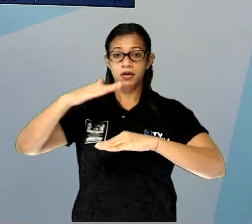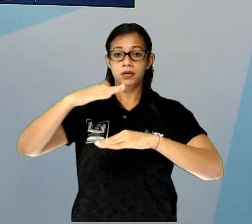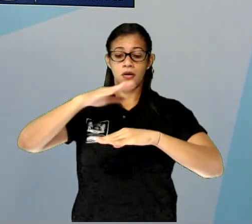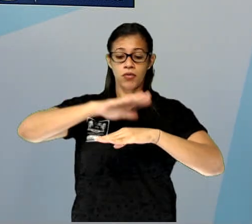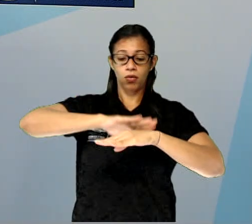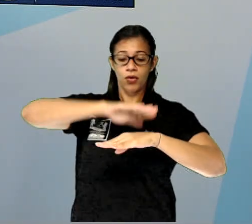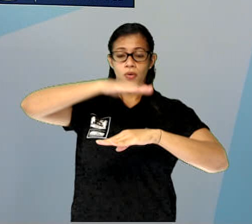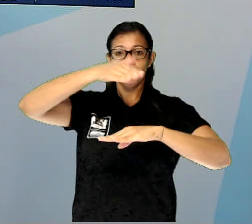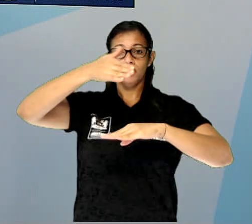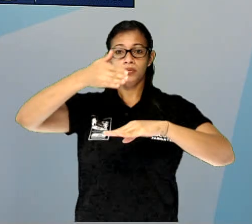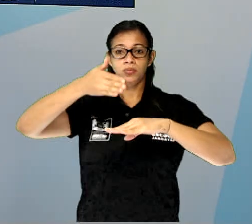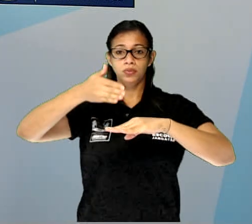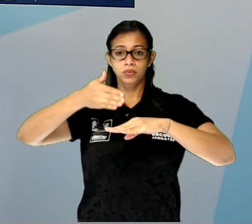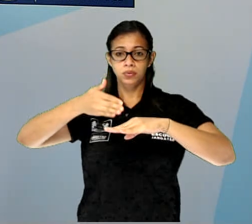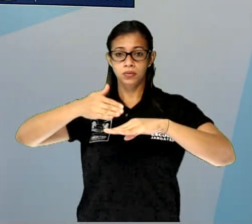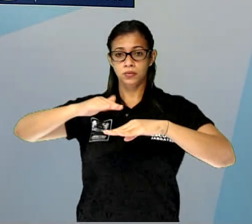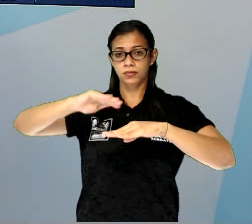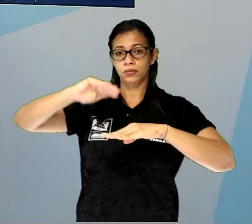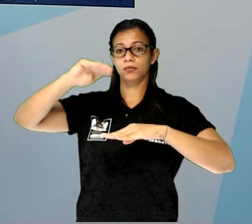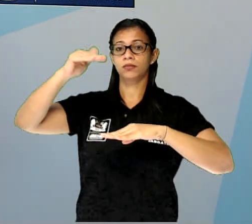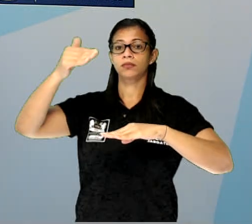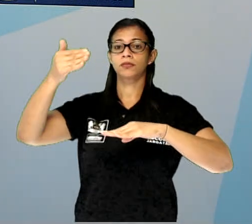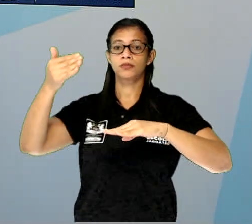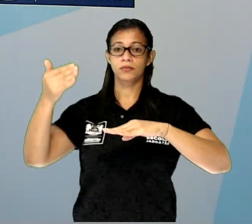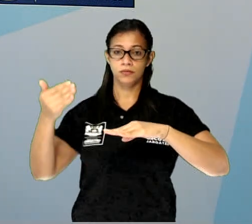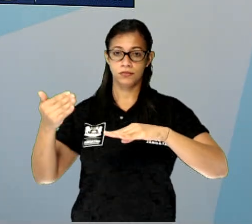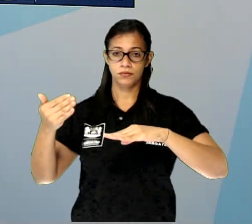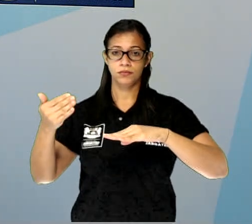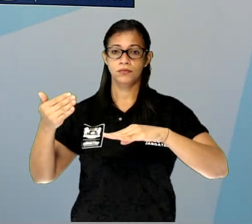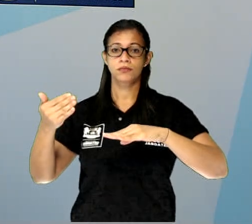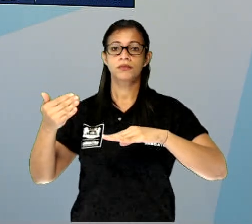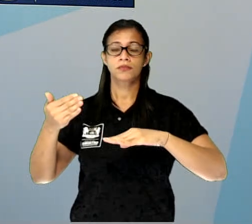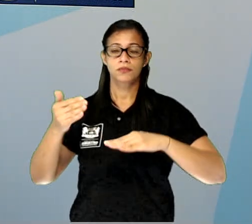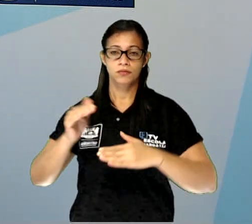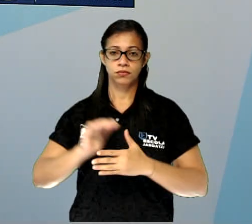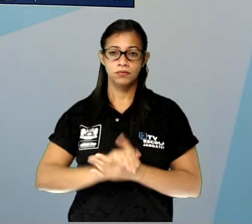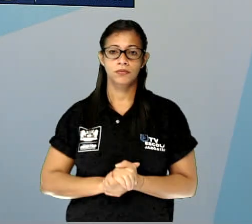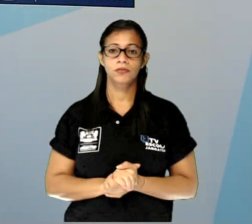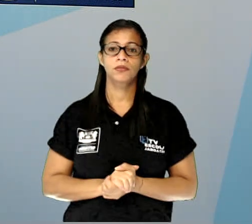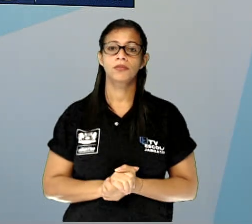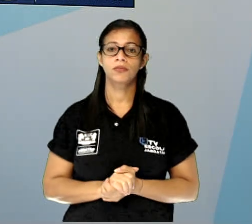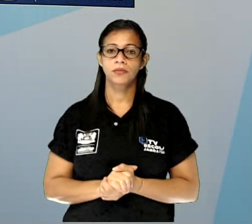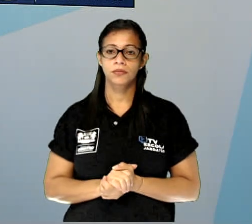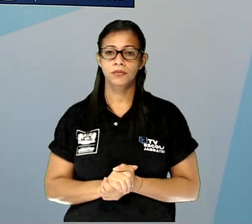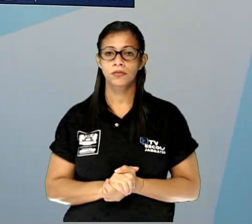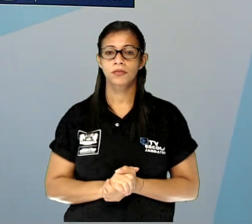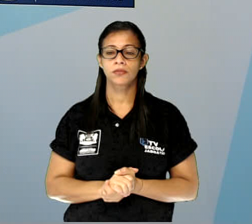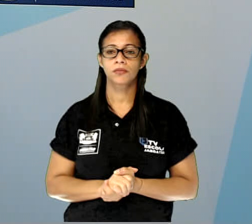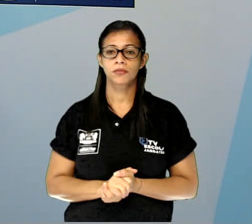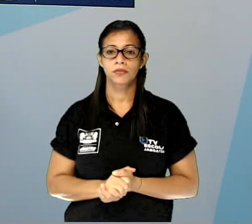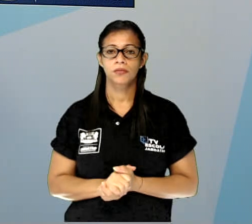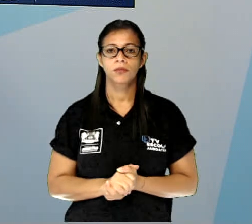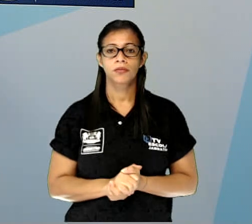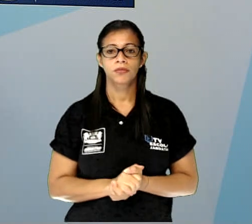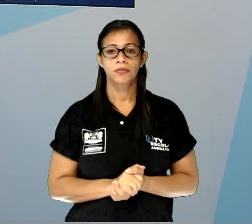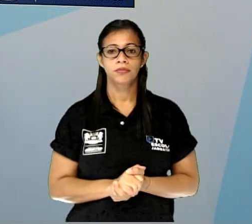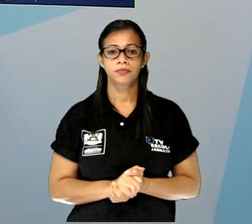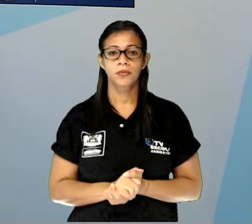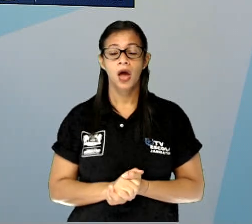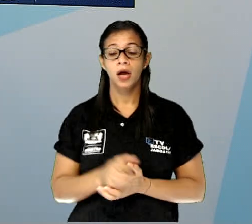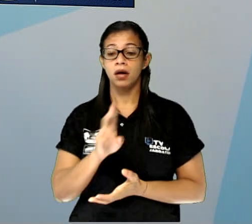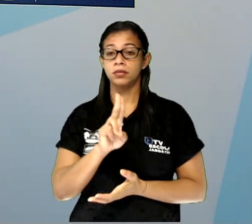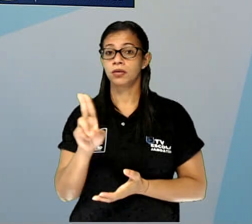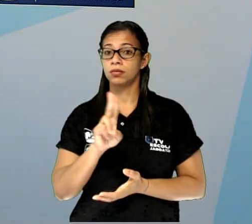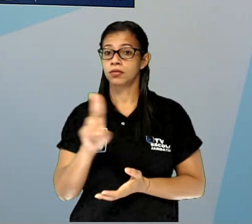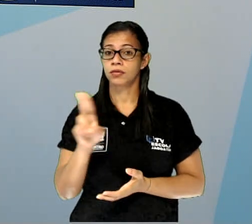a maior cadeia de montanha do mundo, cadeia de montanha, a gente chama de cordilheira.